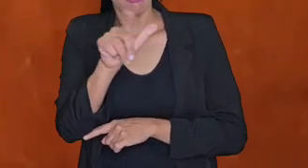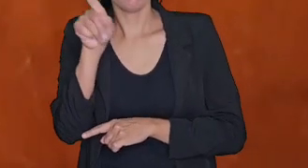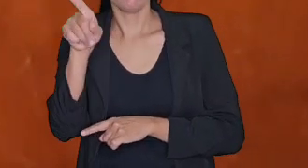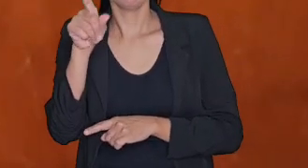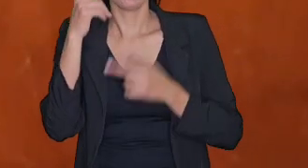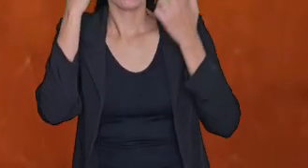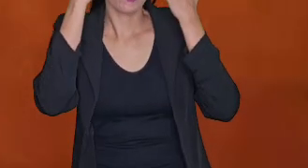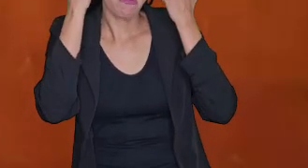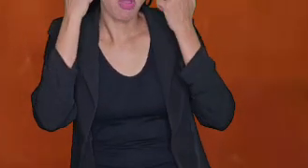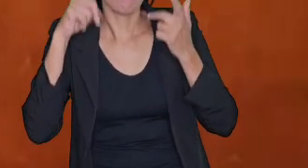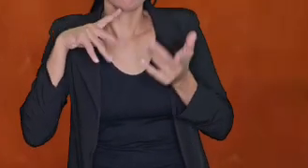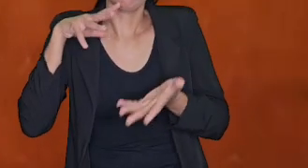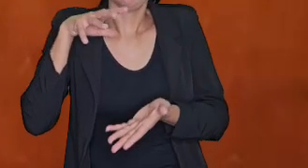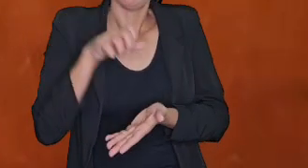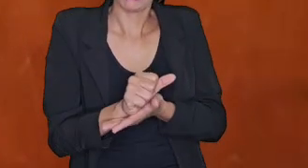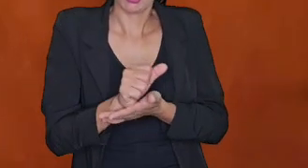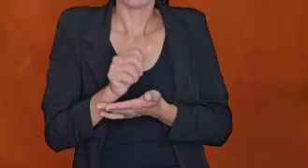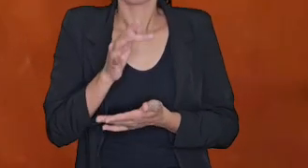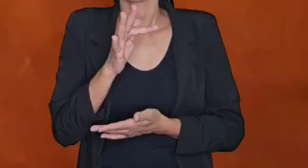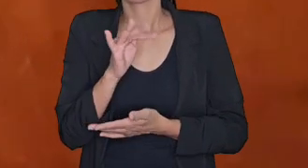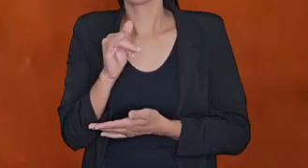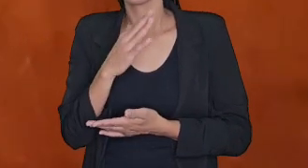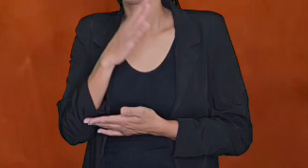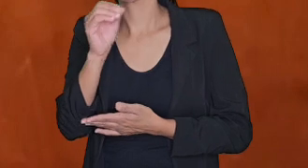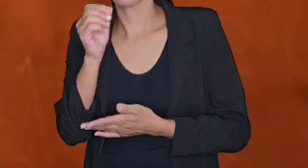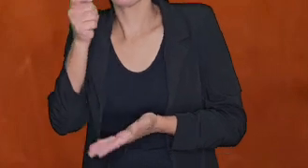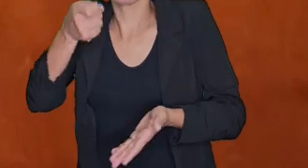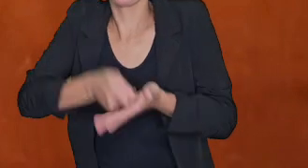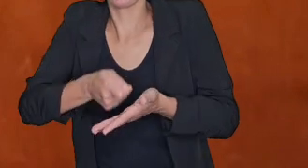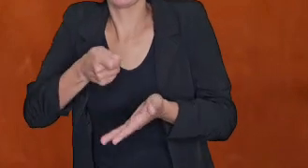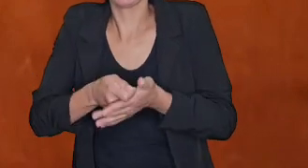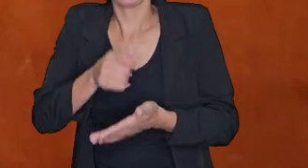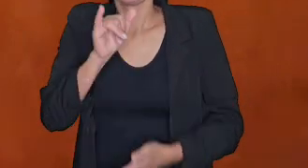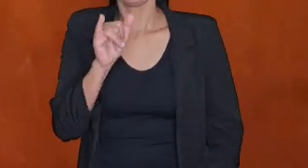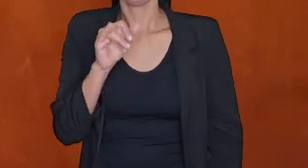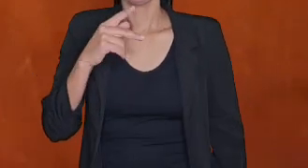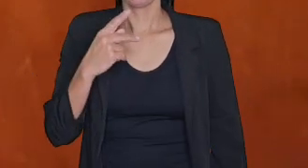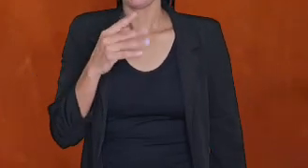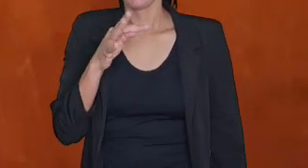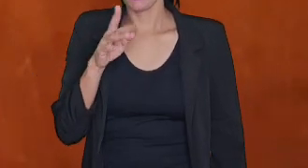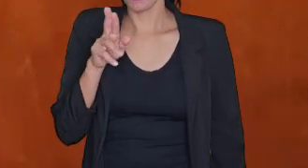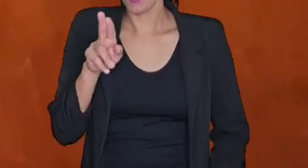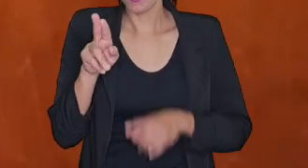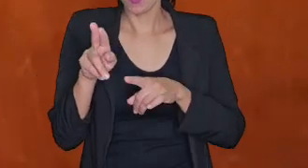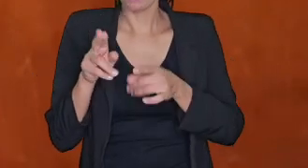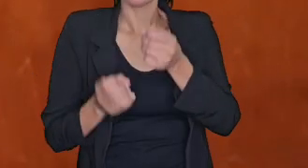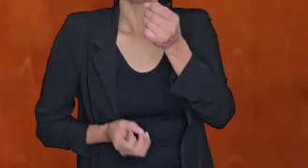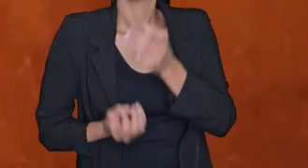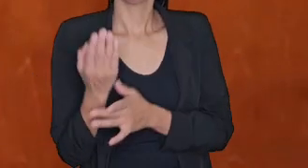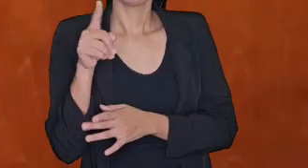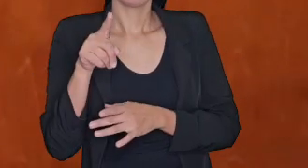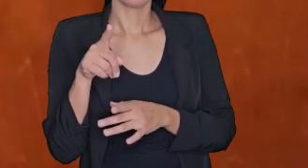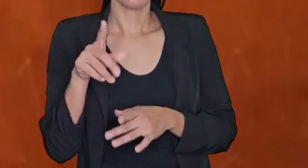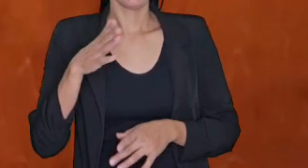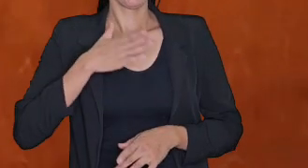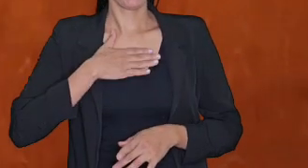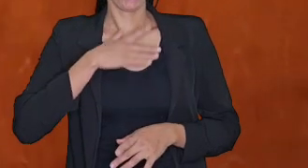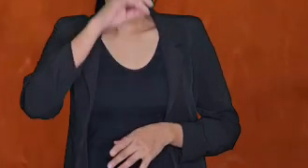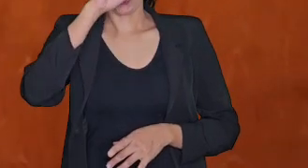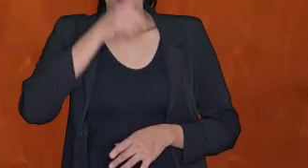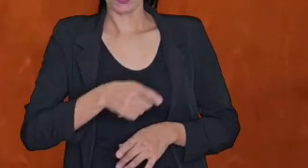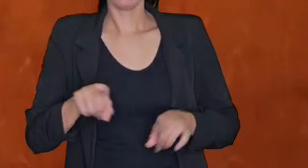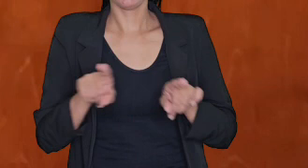administrativas. Lá é muito comum de haver cadastro fiscal e cobrança de IPTU, porque o fato gerador